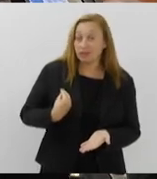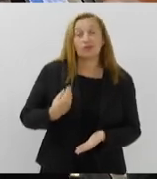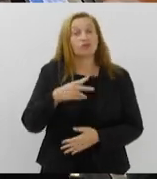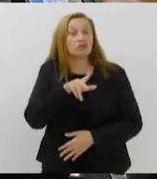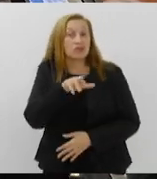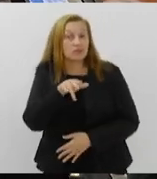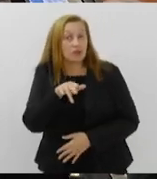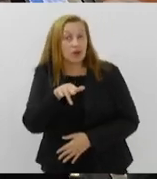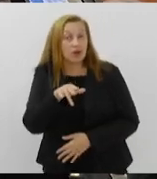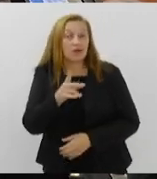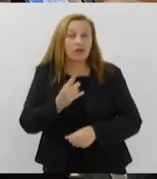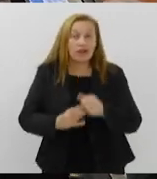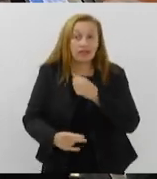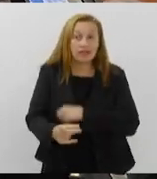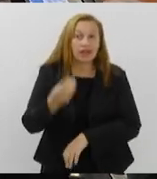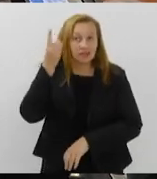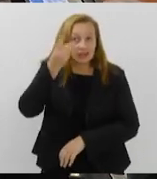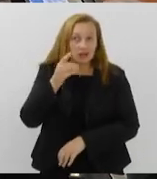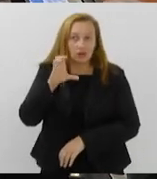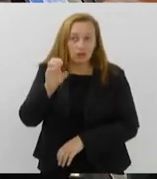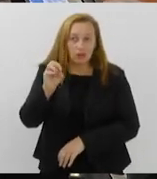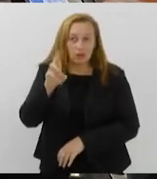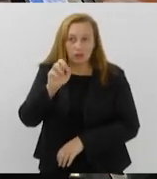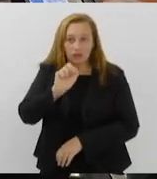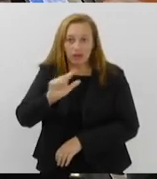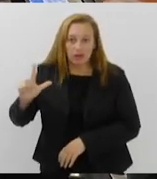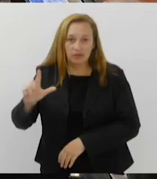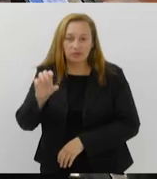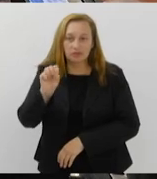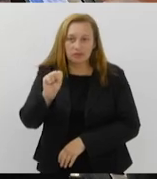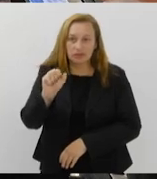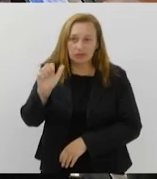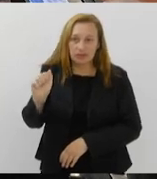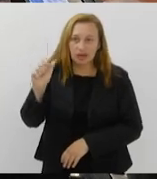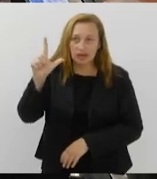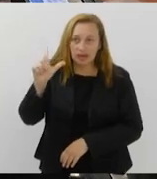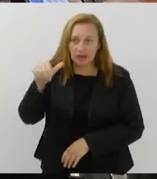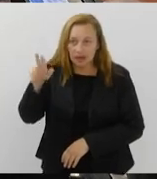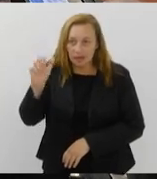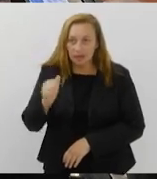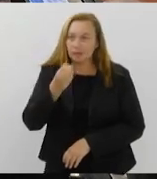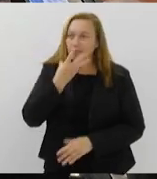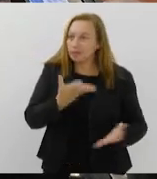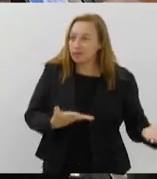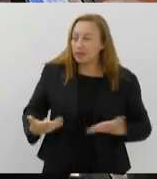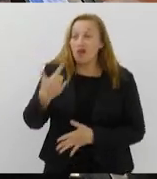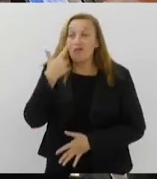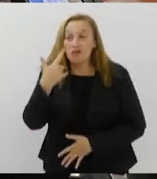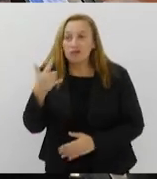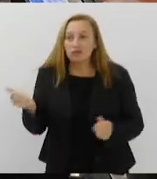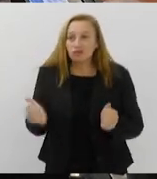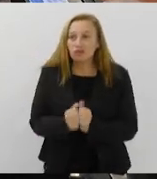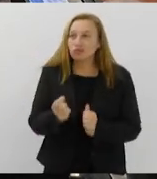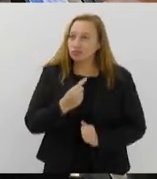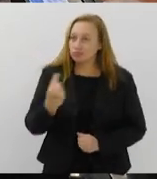irmão, eterno deputado Coronel Salema. Seja muito bem-vindo, muito bom vê-lo aqui conosco.